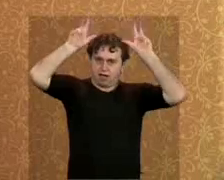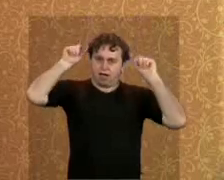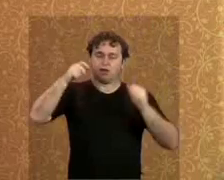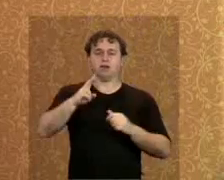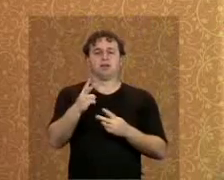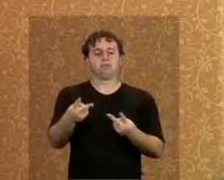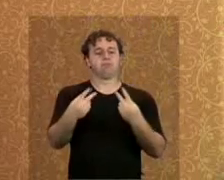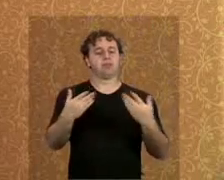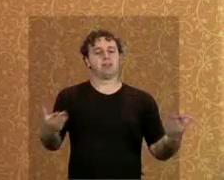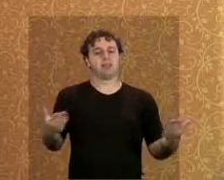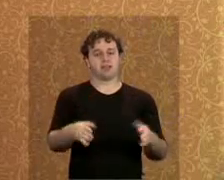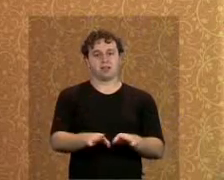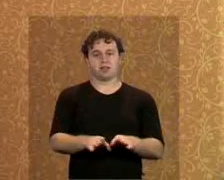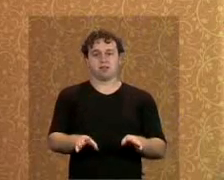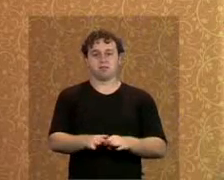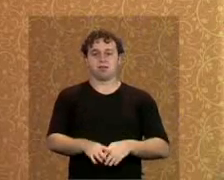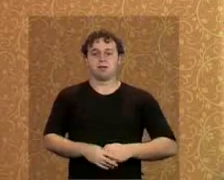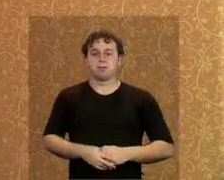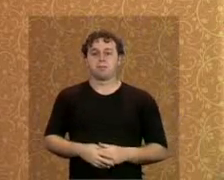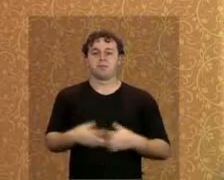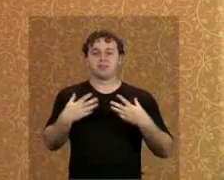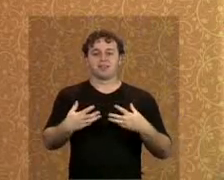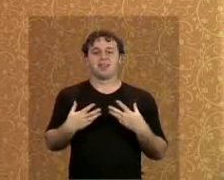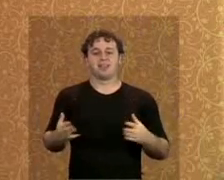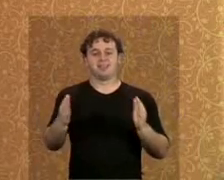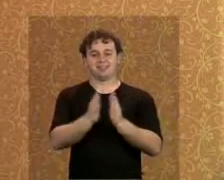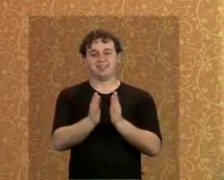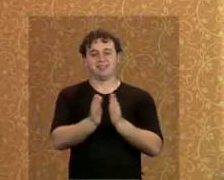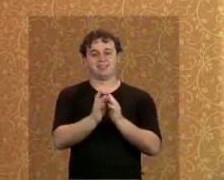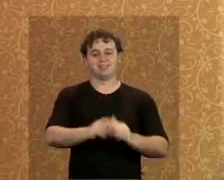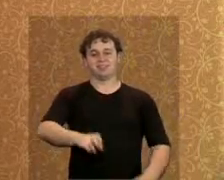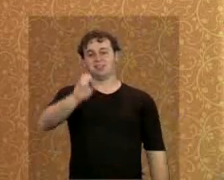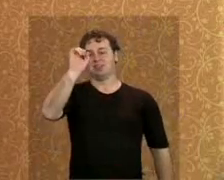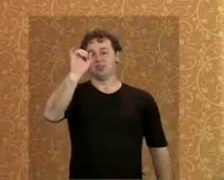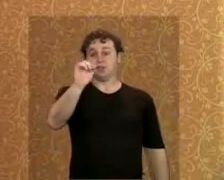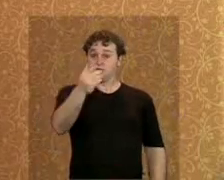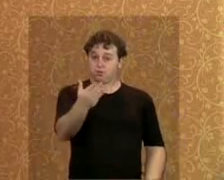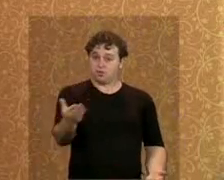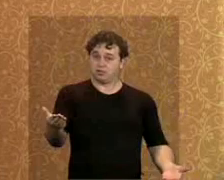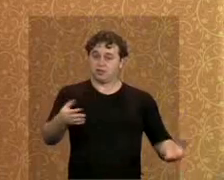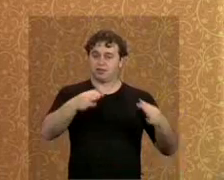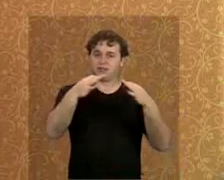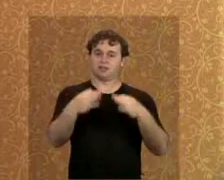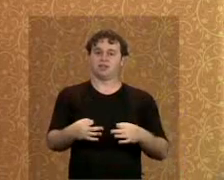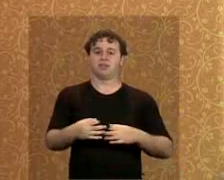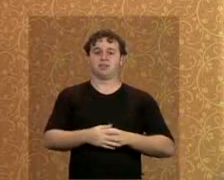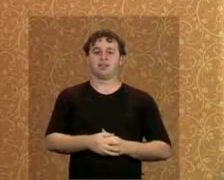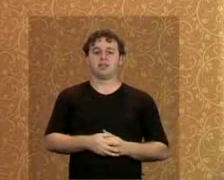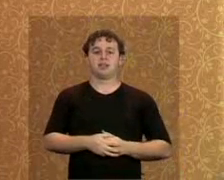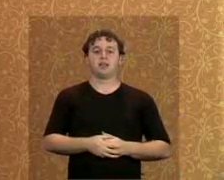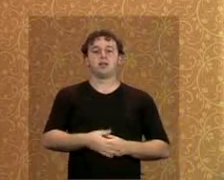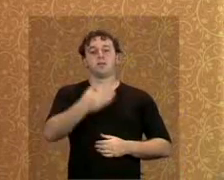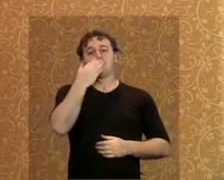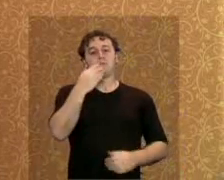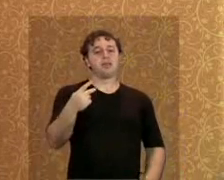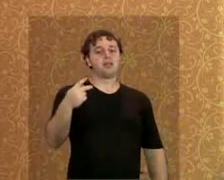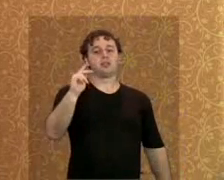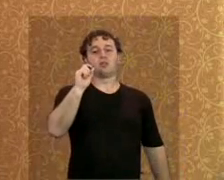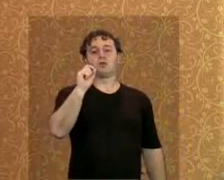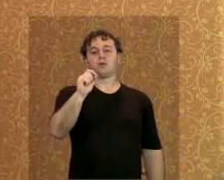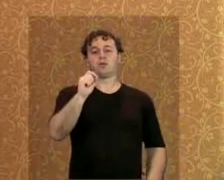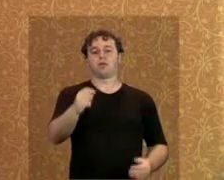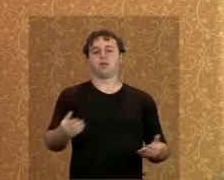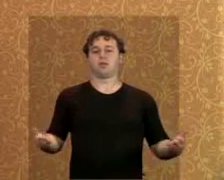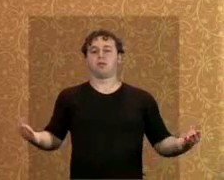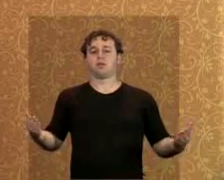sua audiência para a Rede Vida. E nós queremos rezar por você, Guilherme. Rezar com sinceridade. Quais são as intenções que você